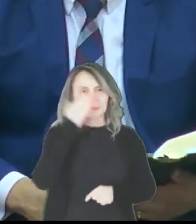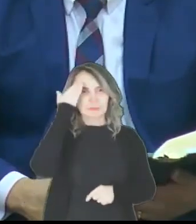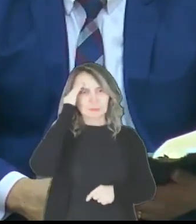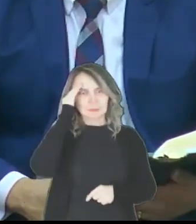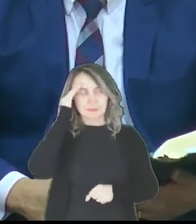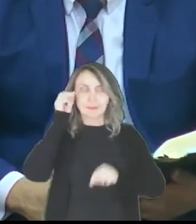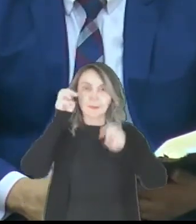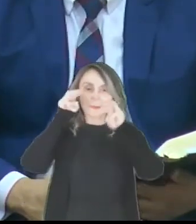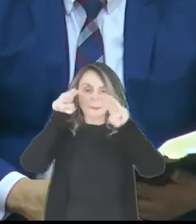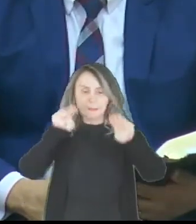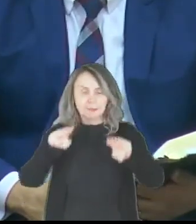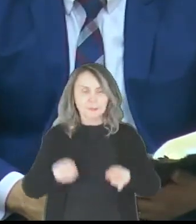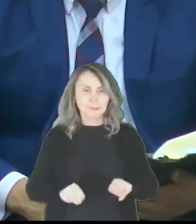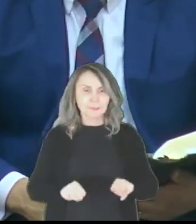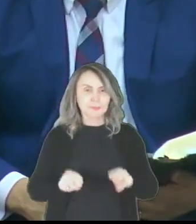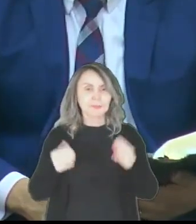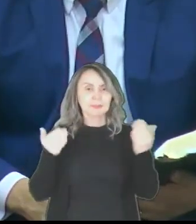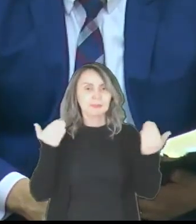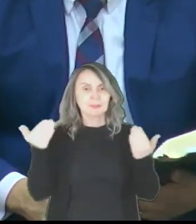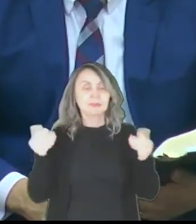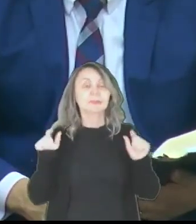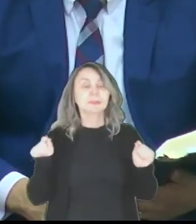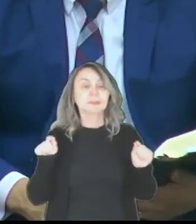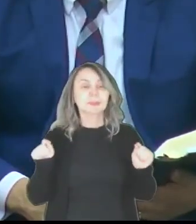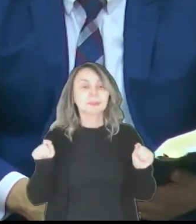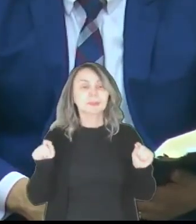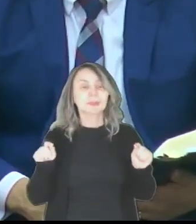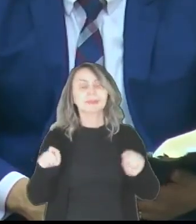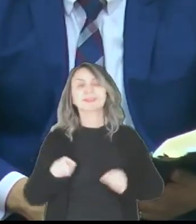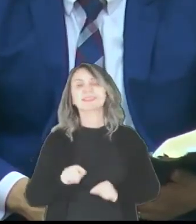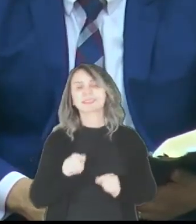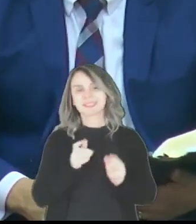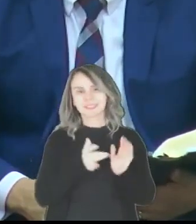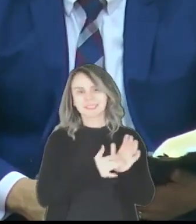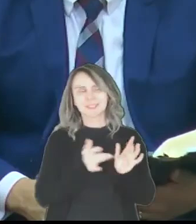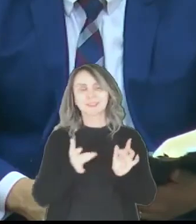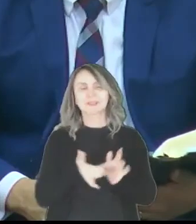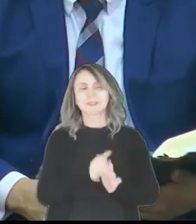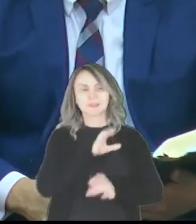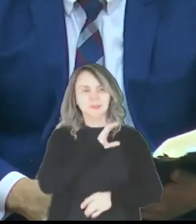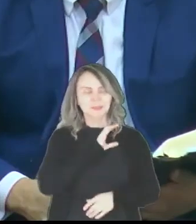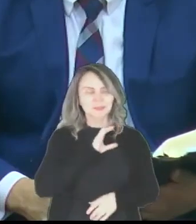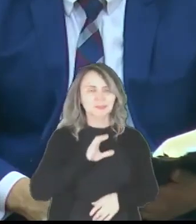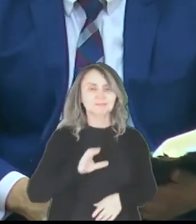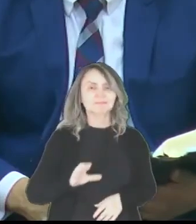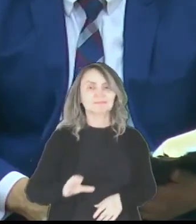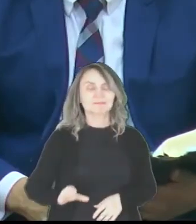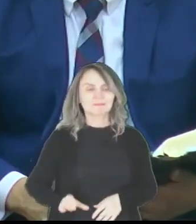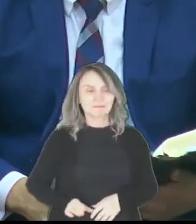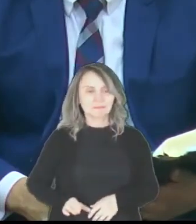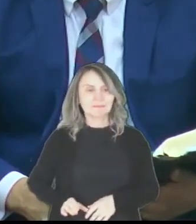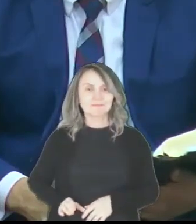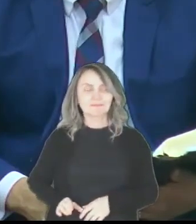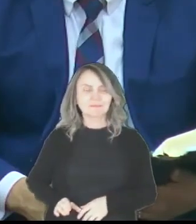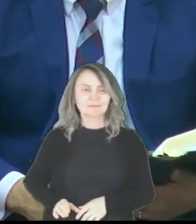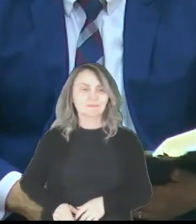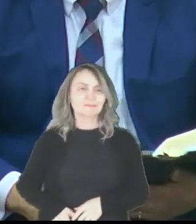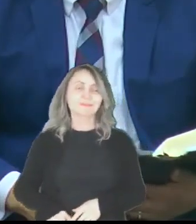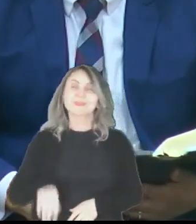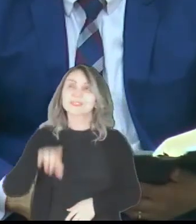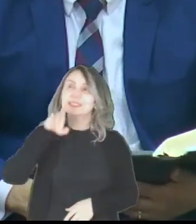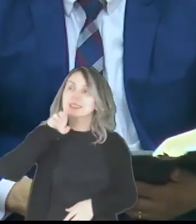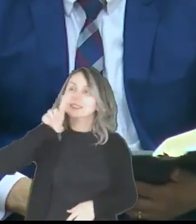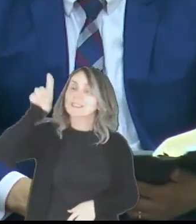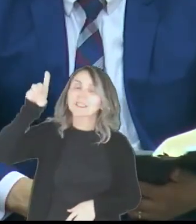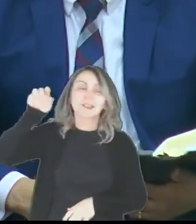Aquele maná era uma figura de quem, meus irmãos? De Cristo. Era uma figura de Jesus. Era Deus falando